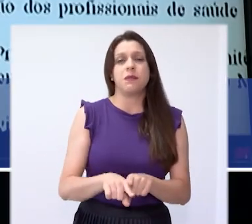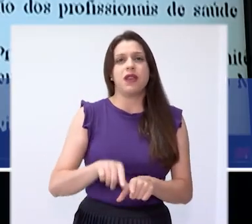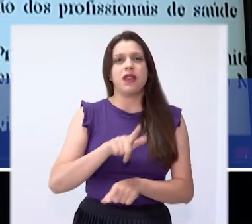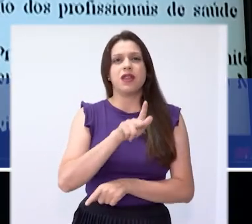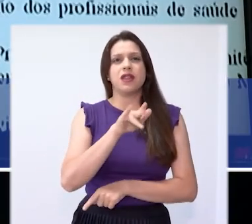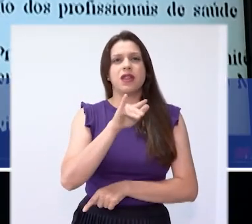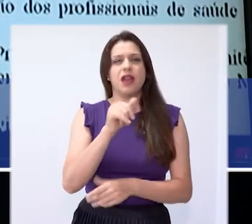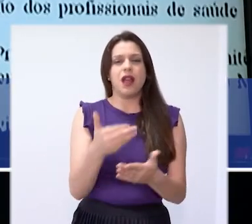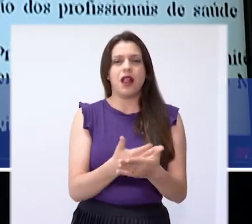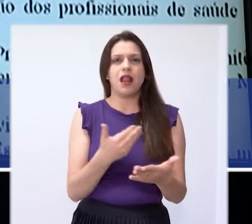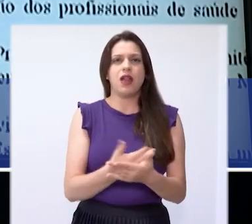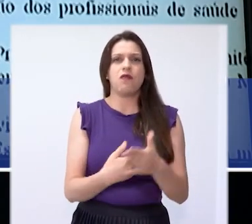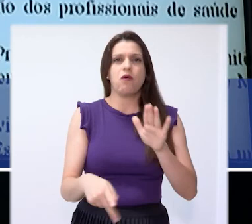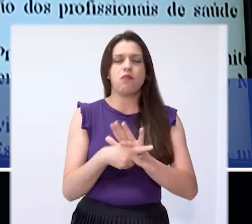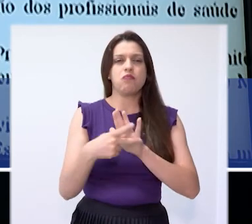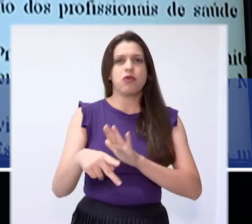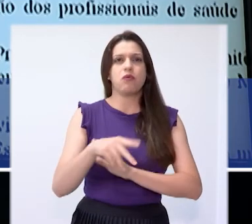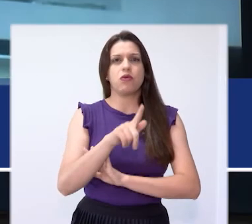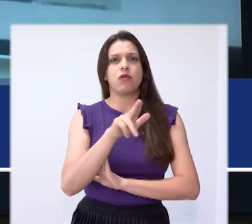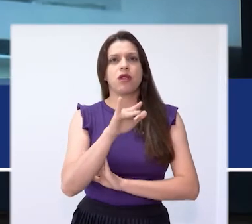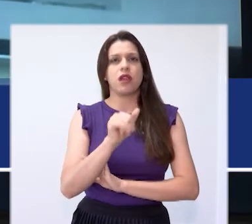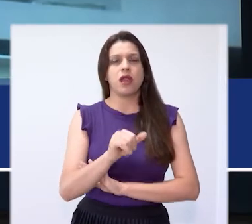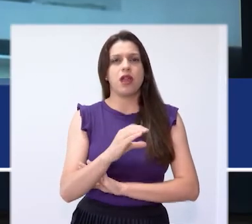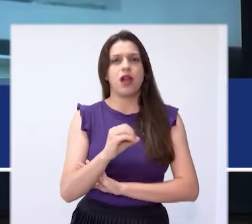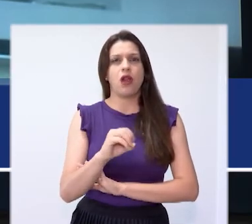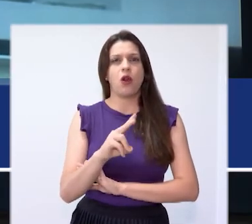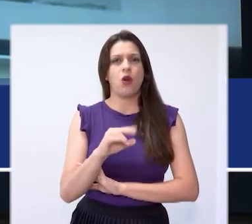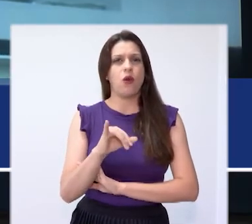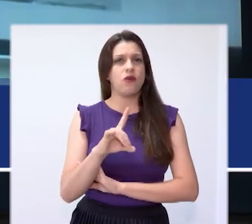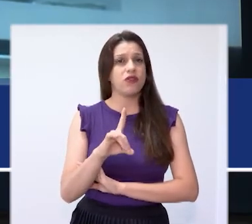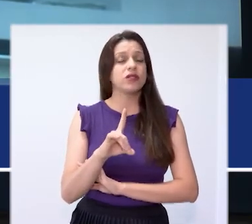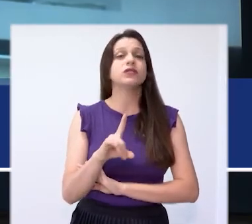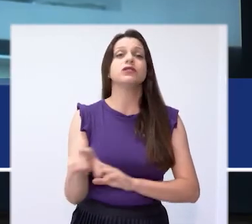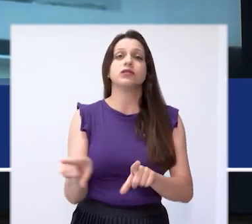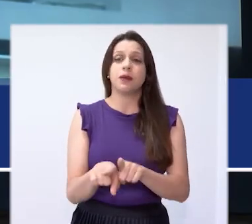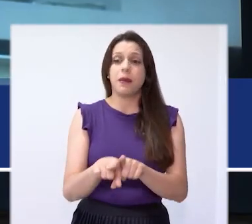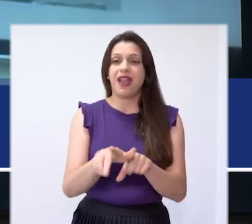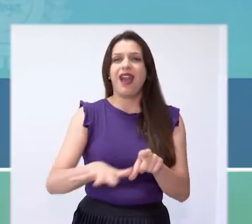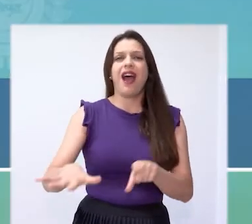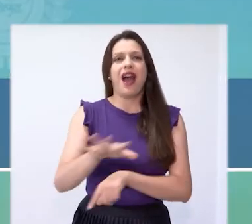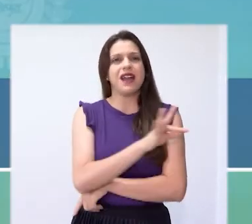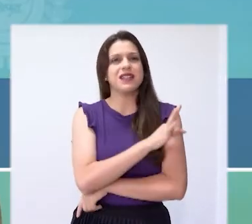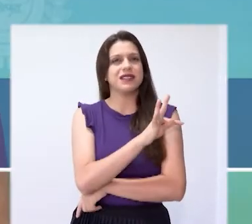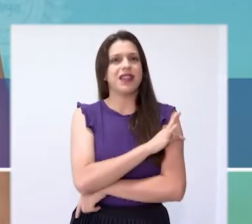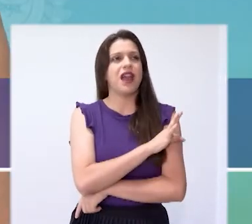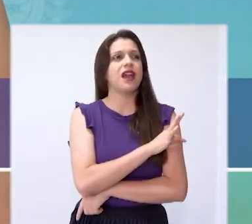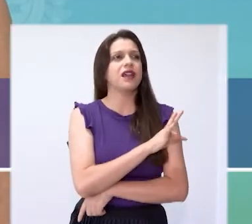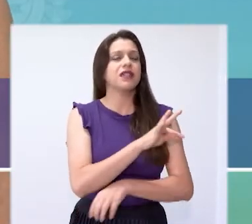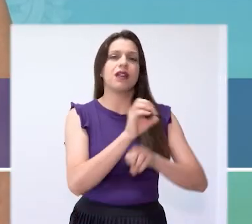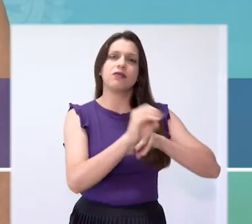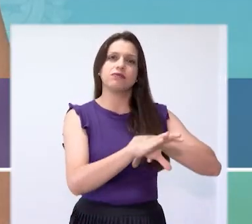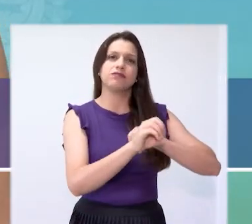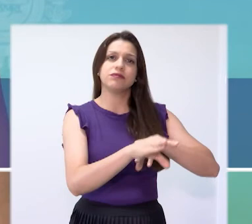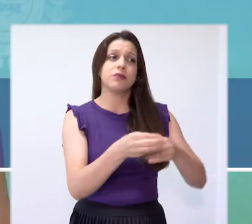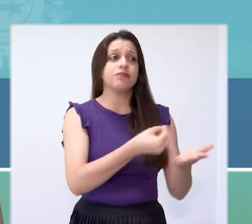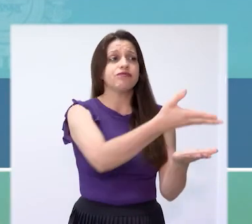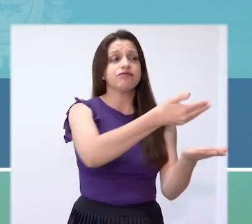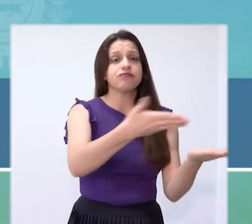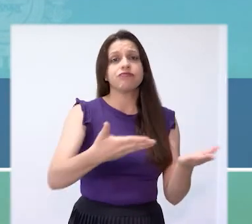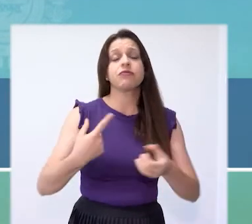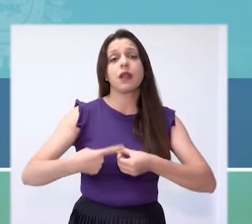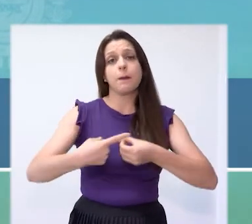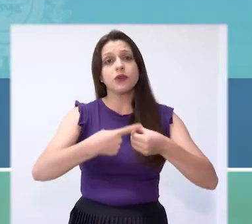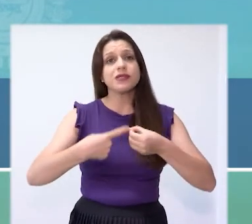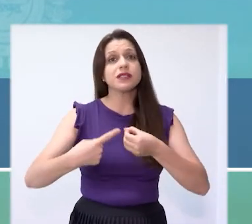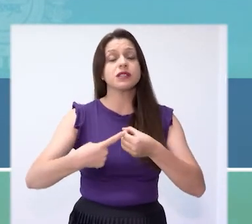protocolos, o guia do Covid, um trabalho bastante forte que as áreas técnicas desempenharam para o apoio aos